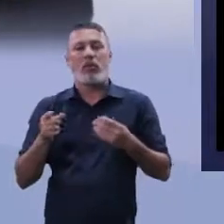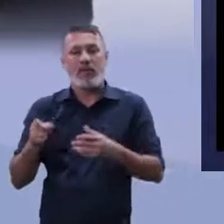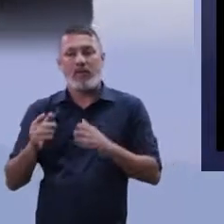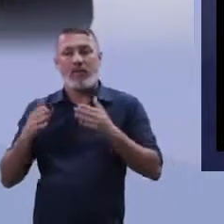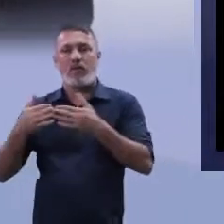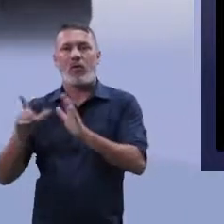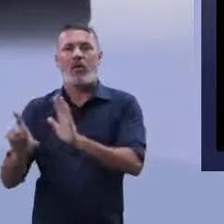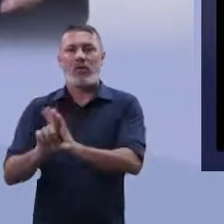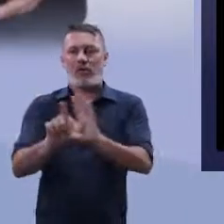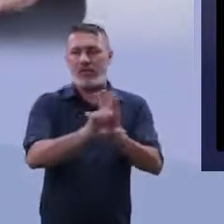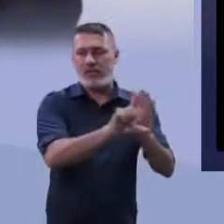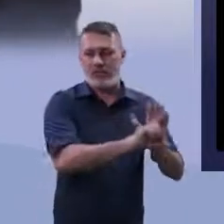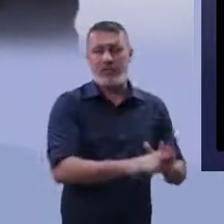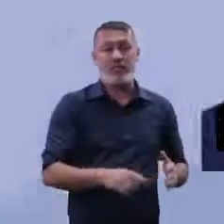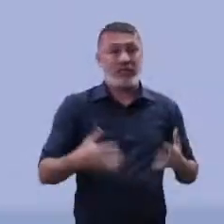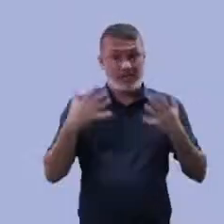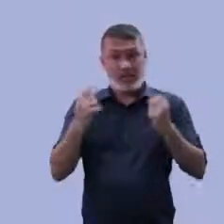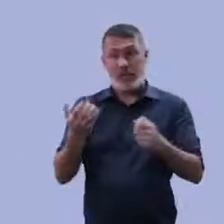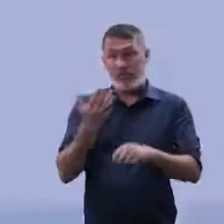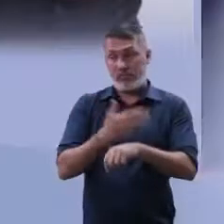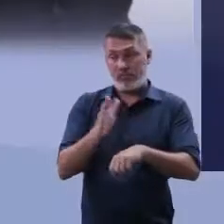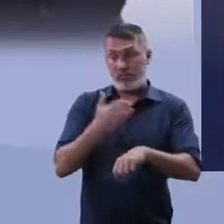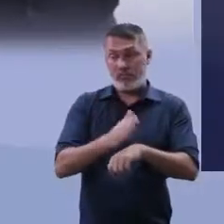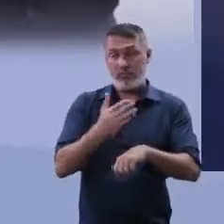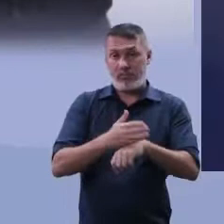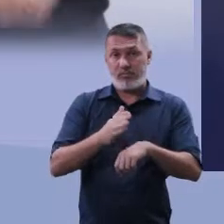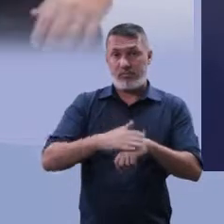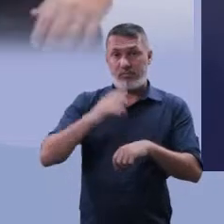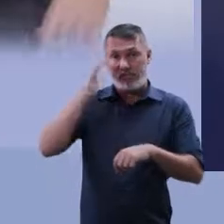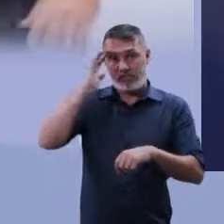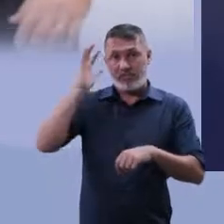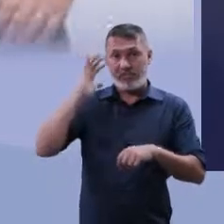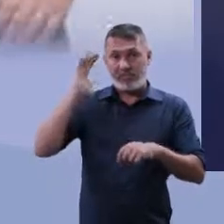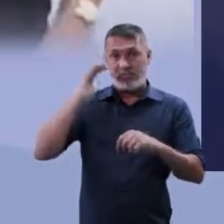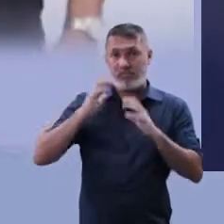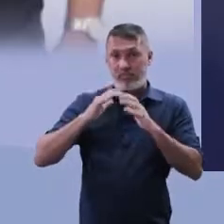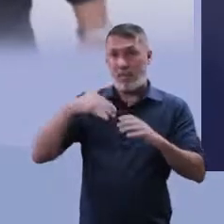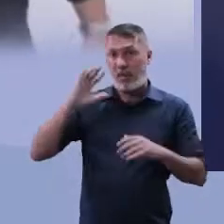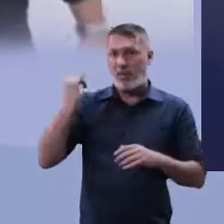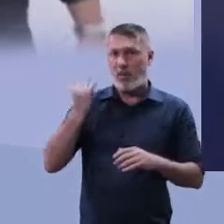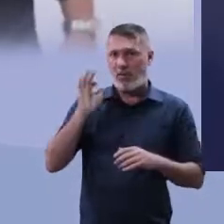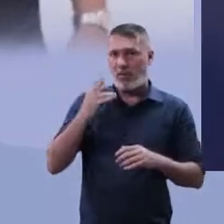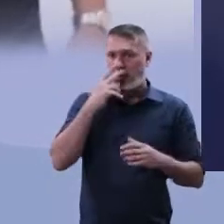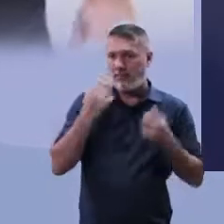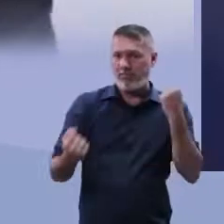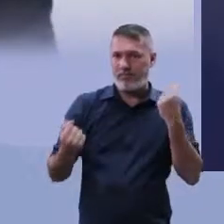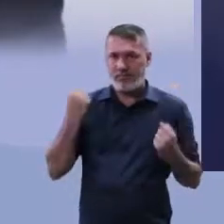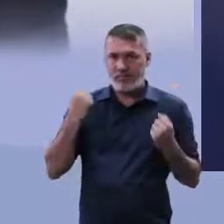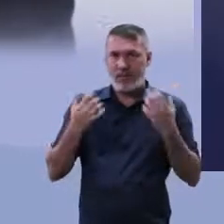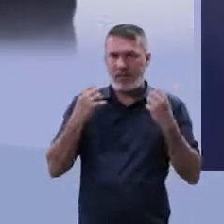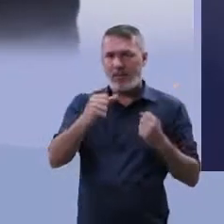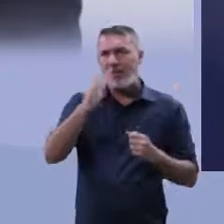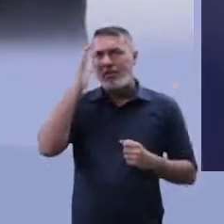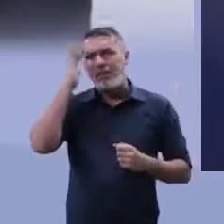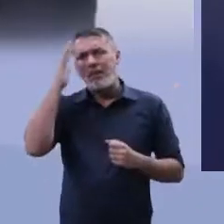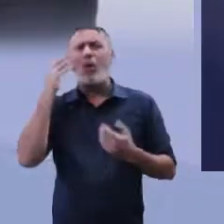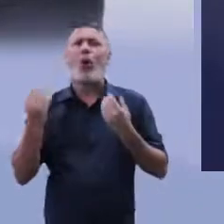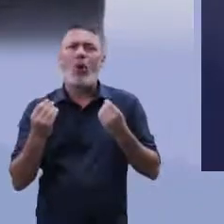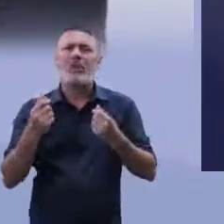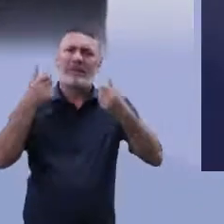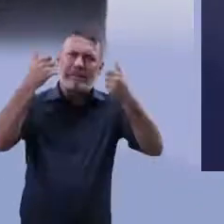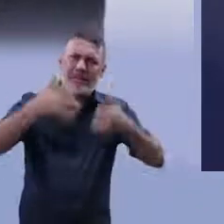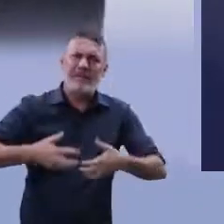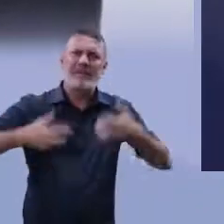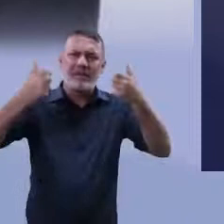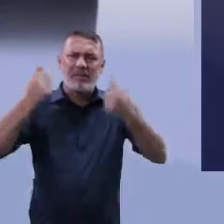questão da aplicação da lei. Vamos então exercitar a parte mais importante aí do nosso corpo? Vamos pensar um pouquinho como